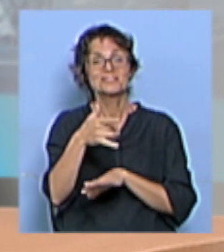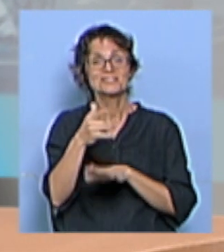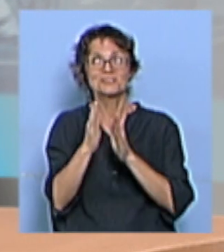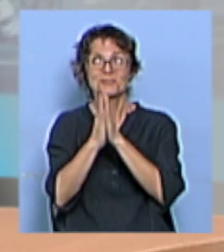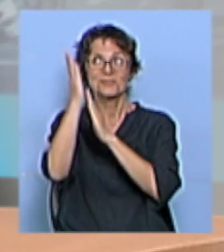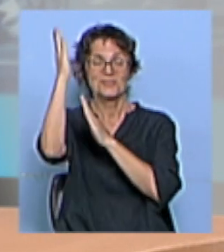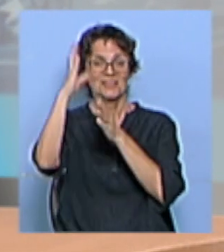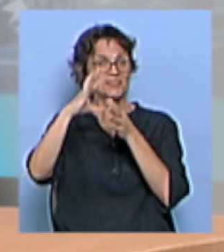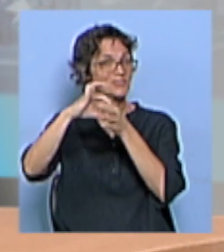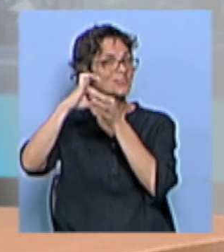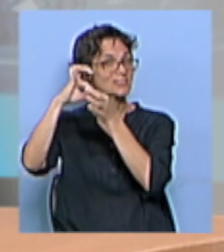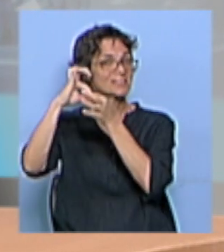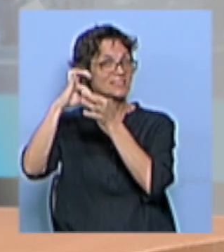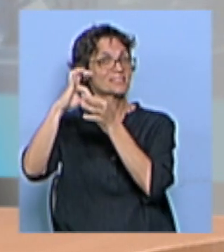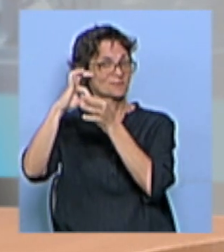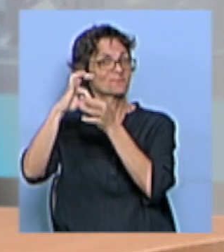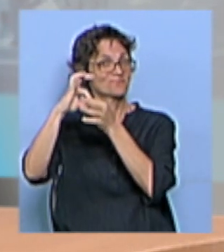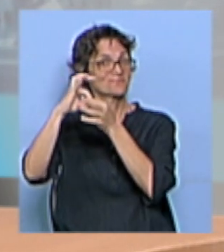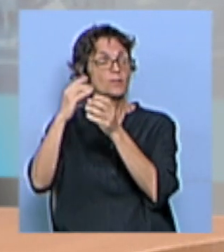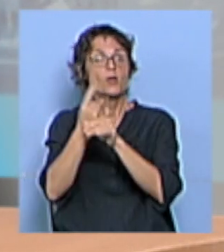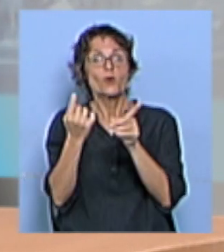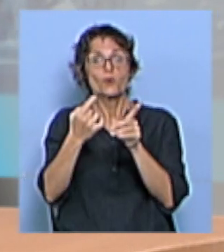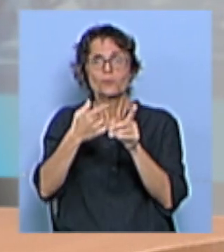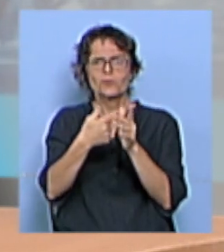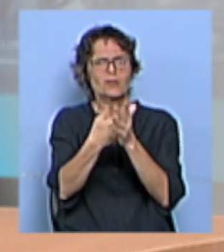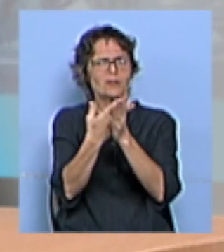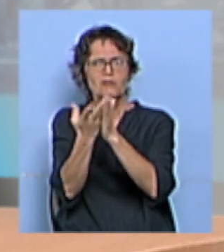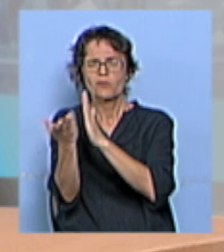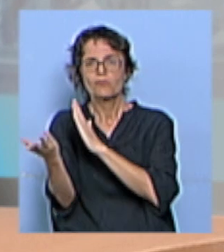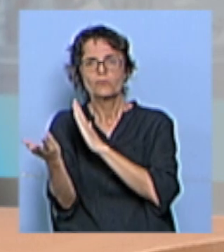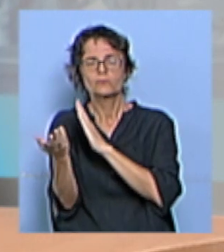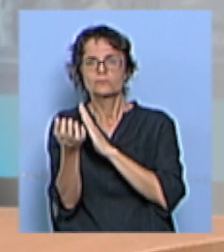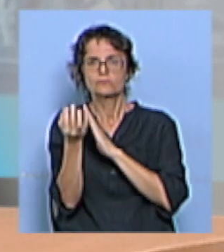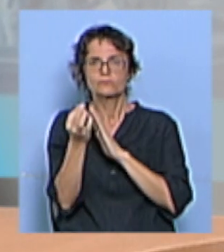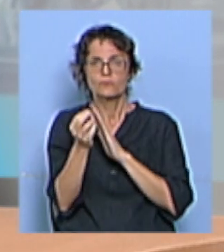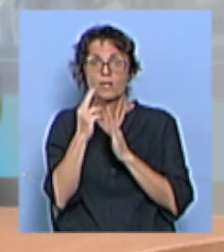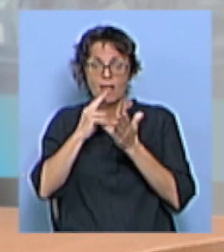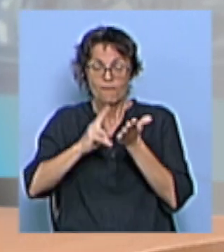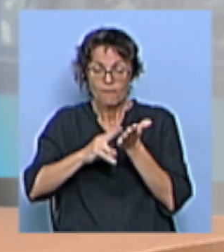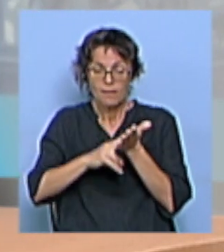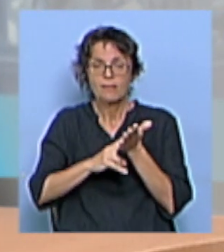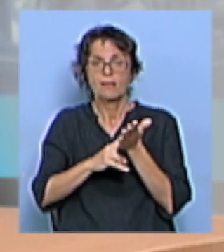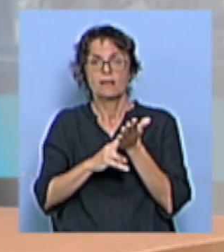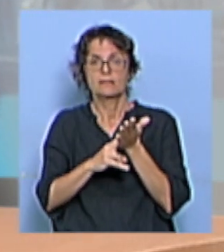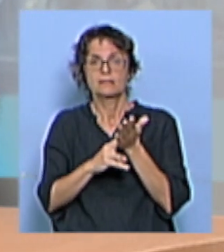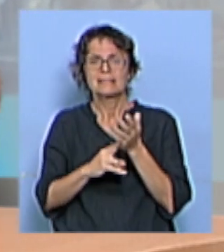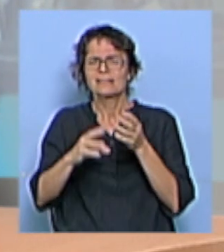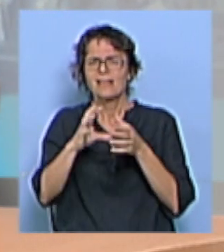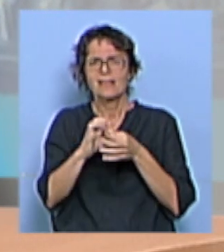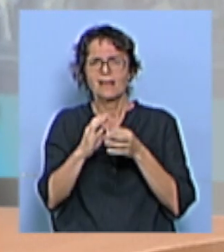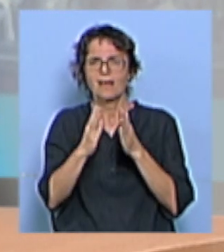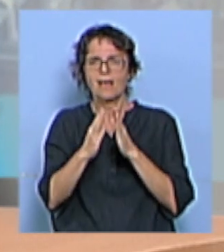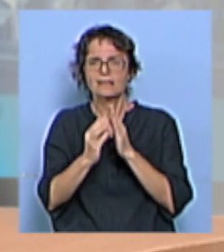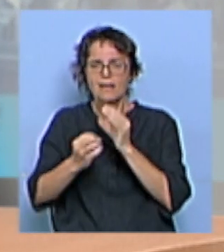tudo isto é fruto da obra criadora de Deus. Quem tem fé, quem acredita em Deus,